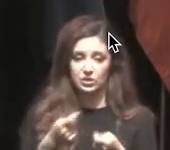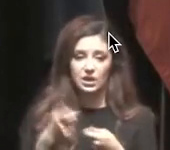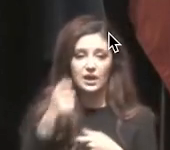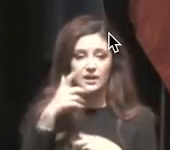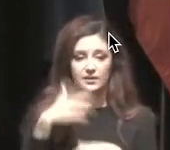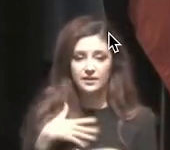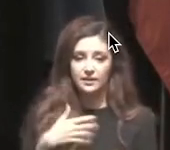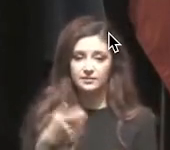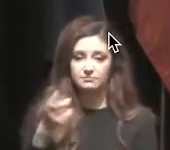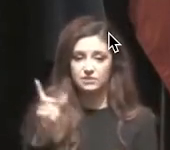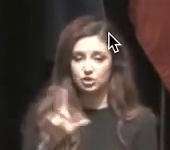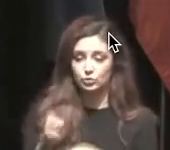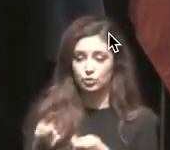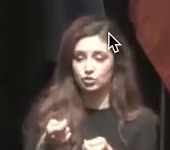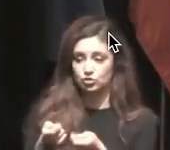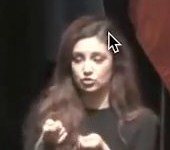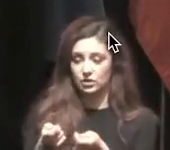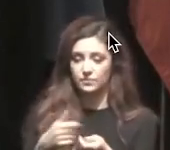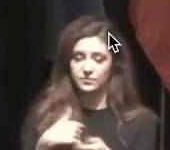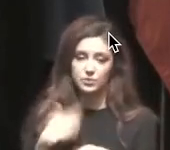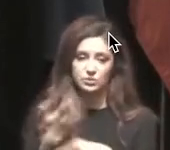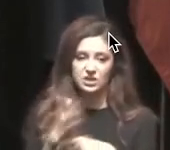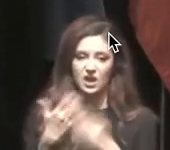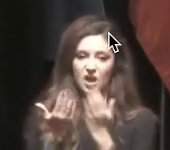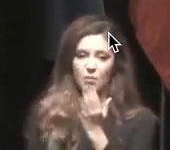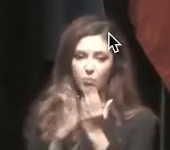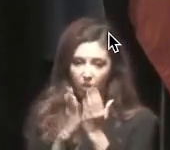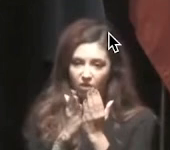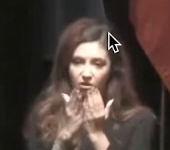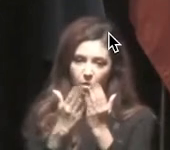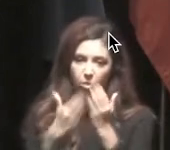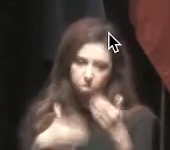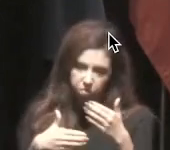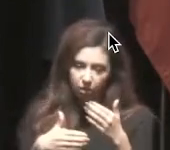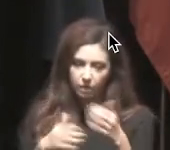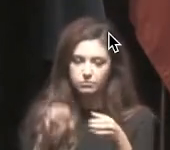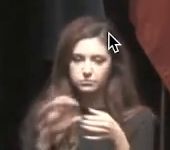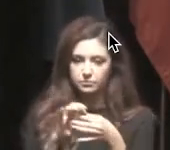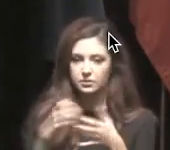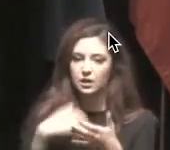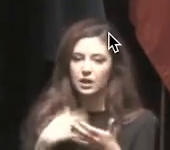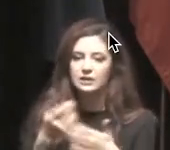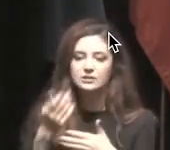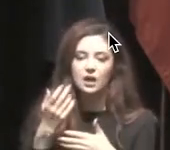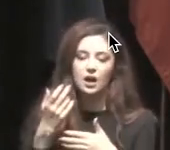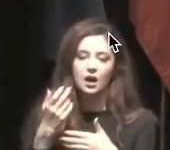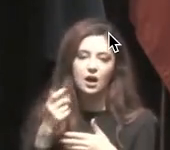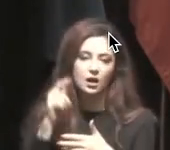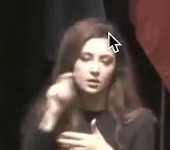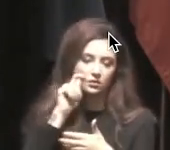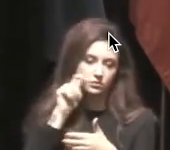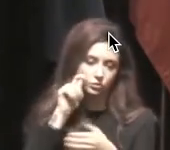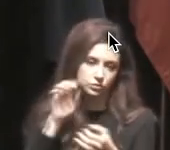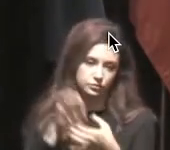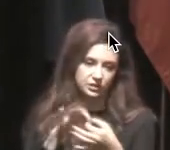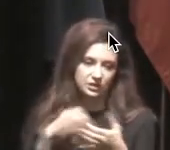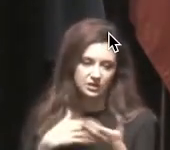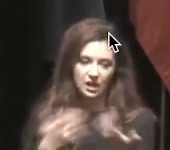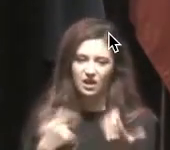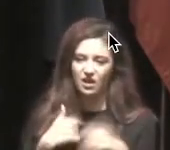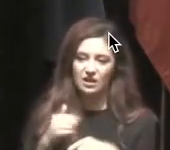cidade de Lisboa. Uma expressão como portas escancaradas associada à imigração só serve para assustar e não espalha a